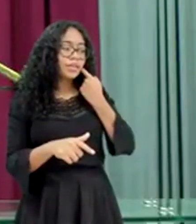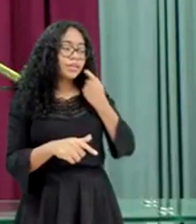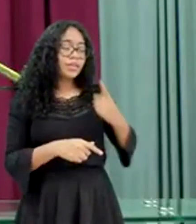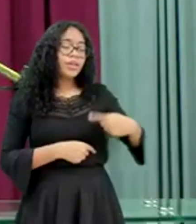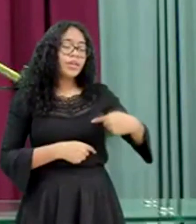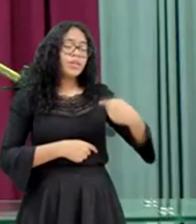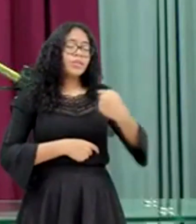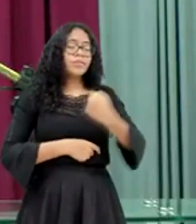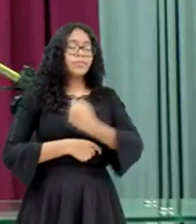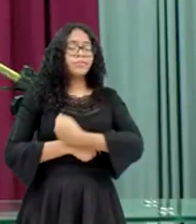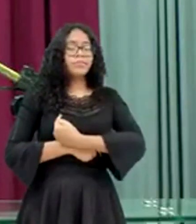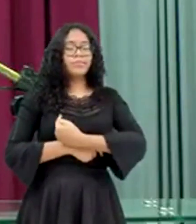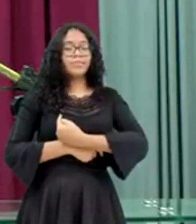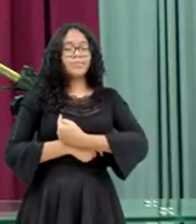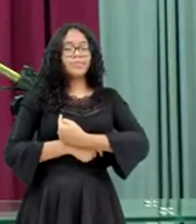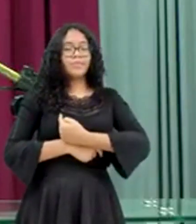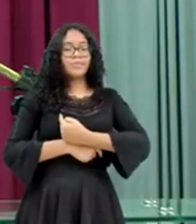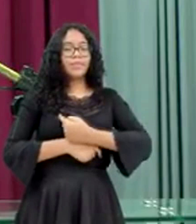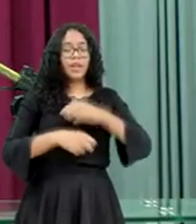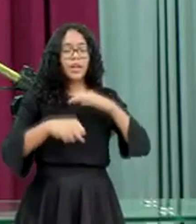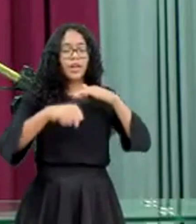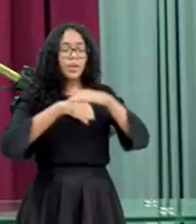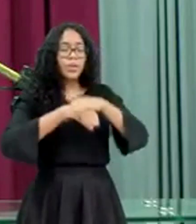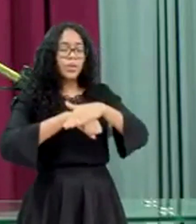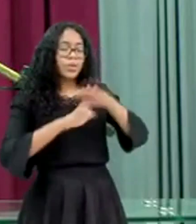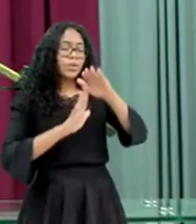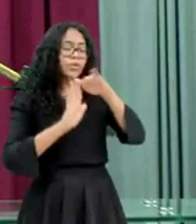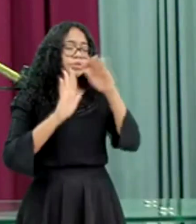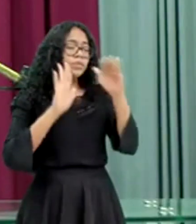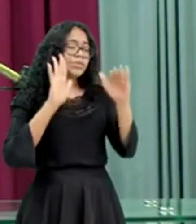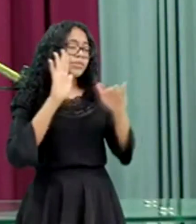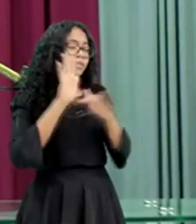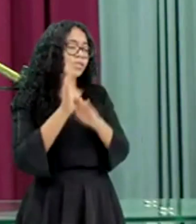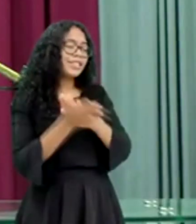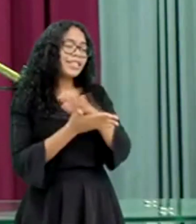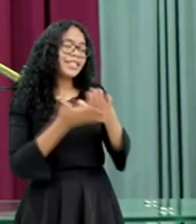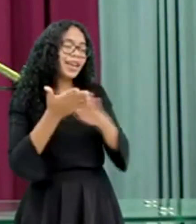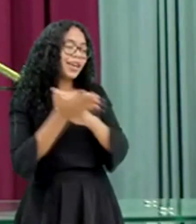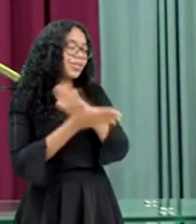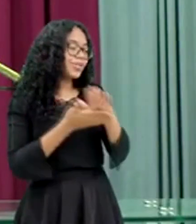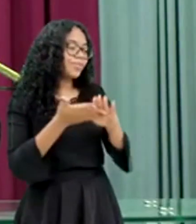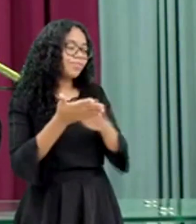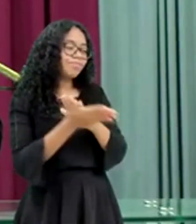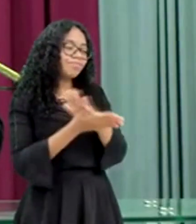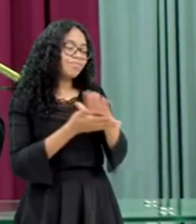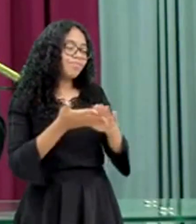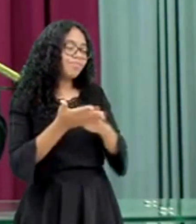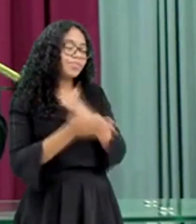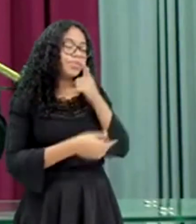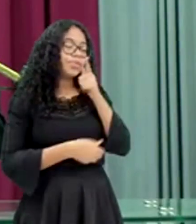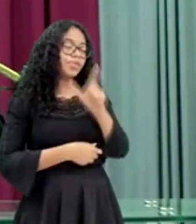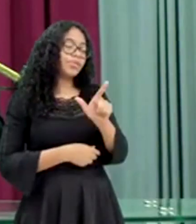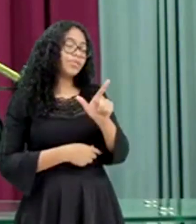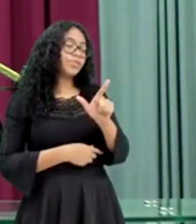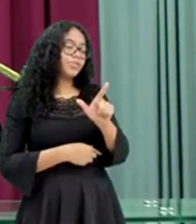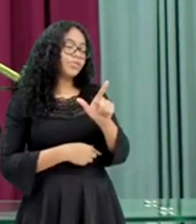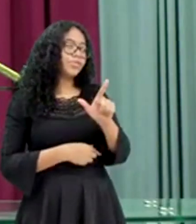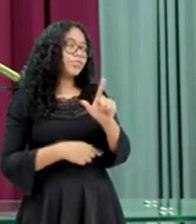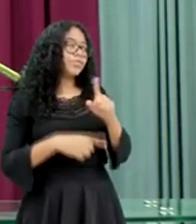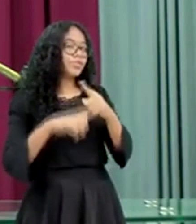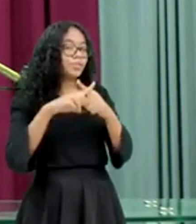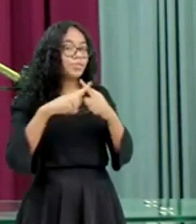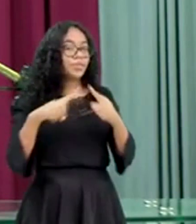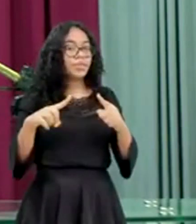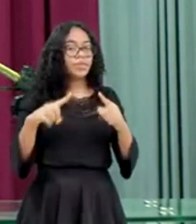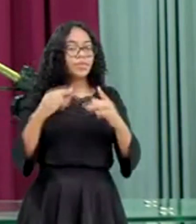noite inteira só coando água. Nada apanhamos. Mas quando